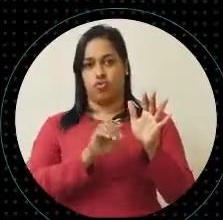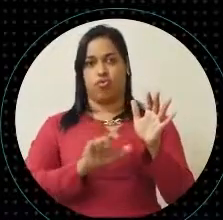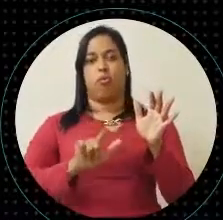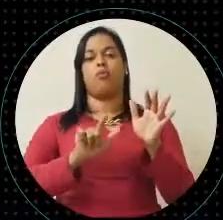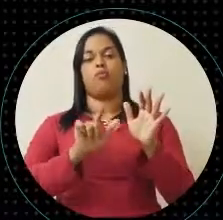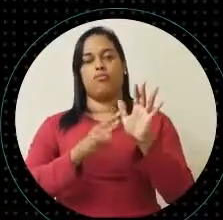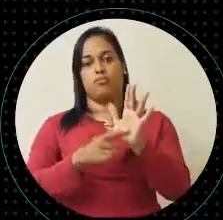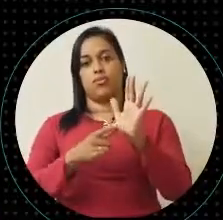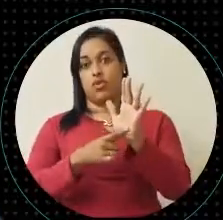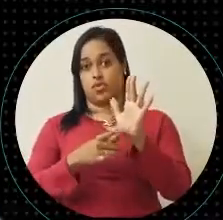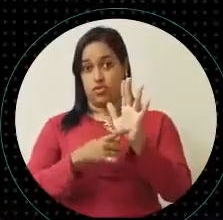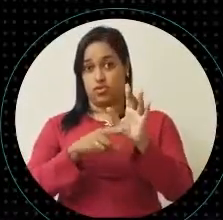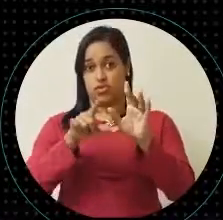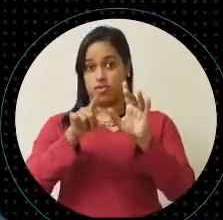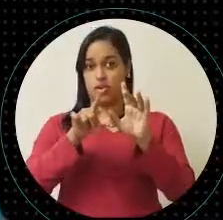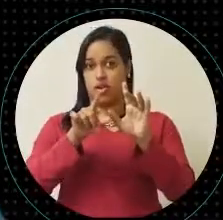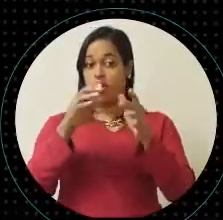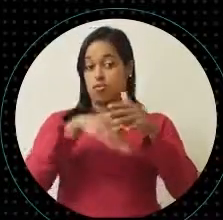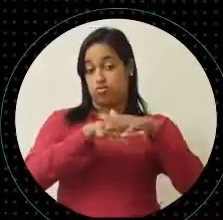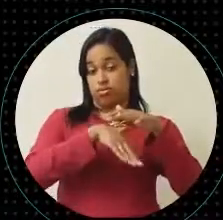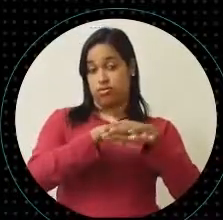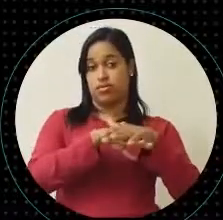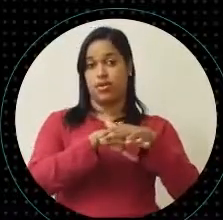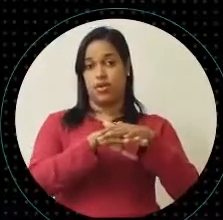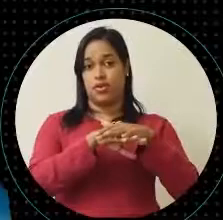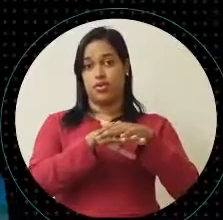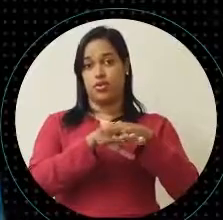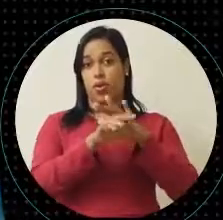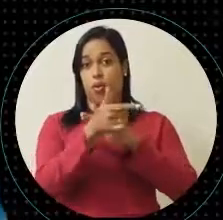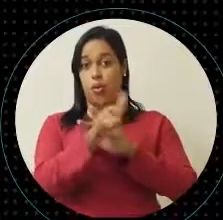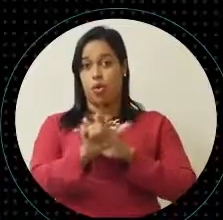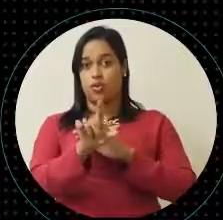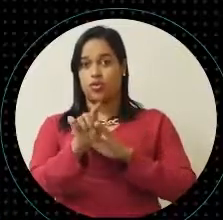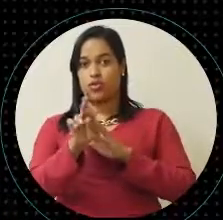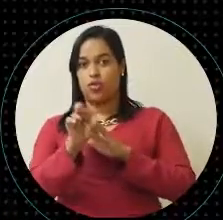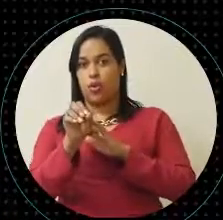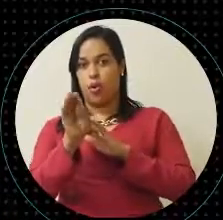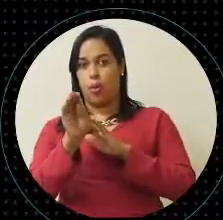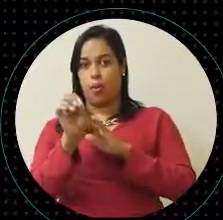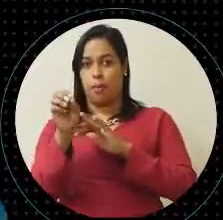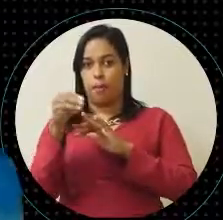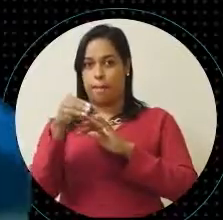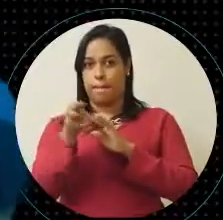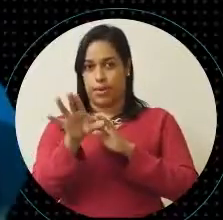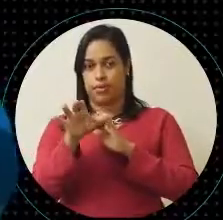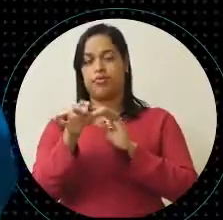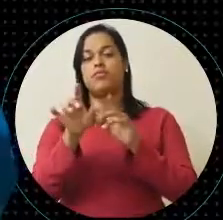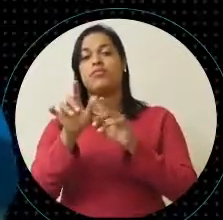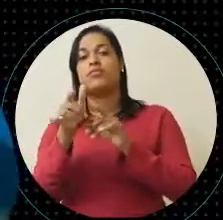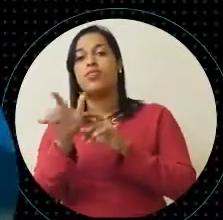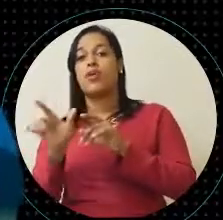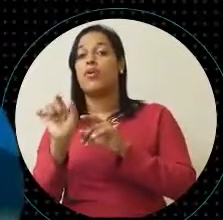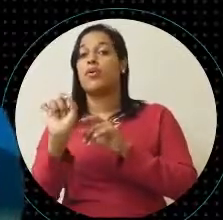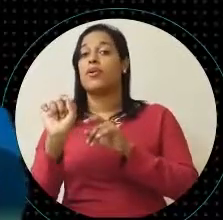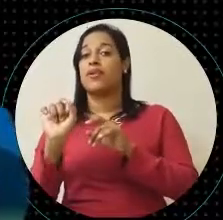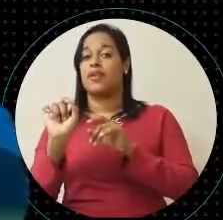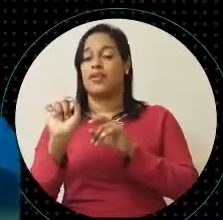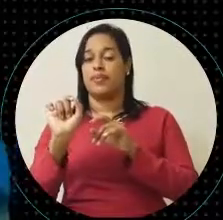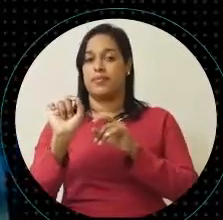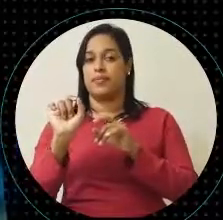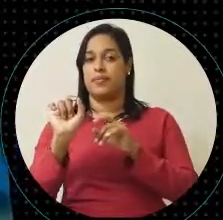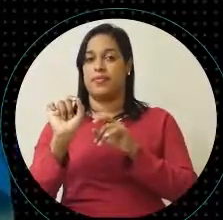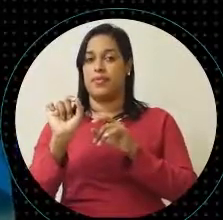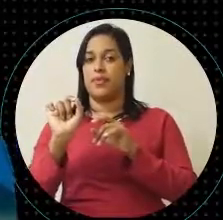os retângulos, aqueles que estão escondidos. O efeito toggle, ele vai funcionar como